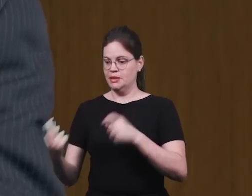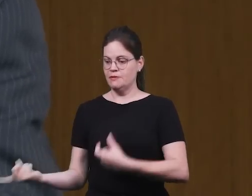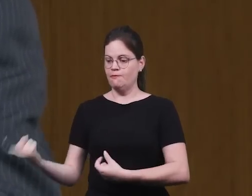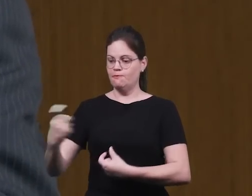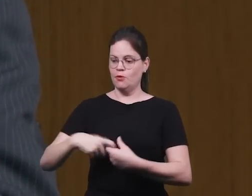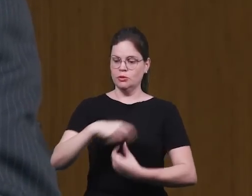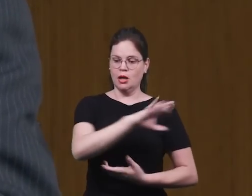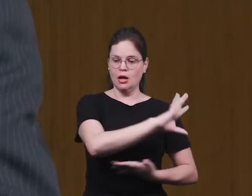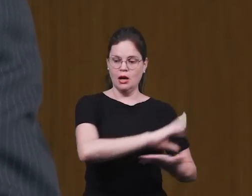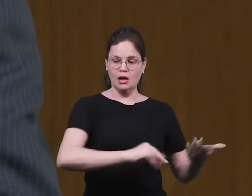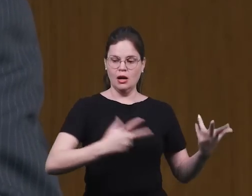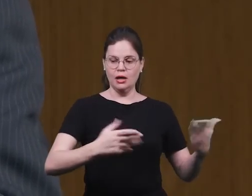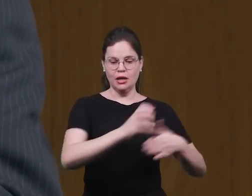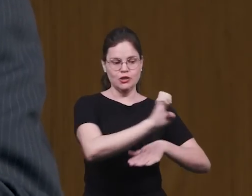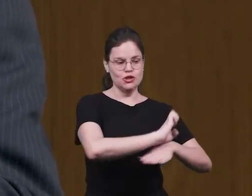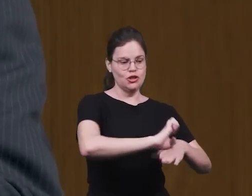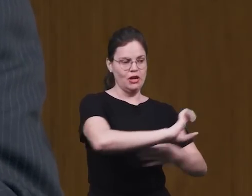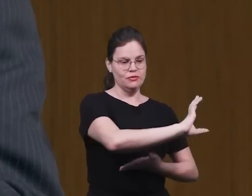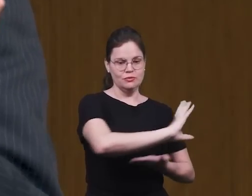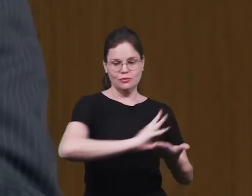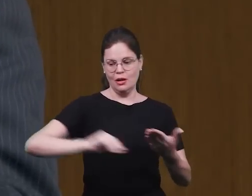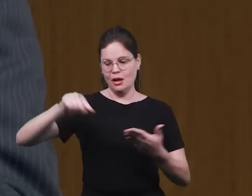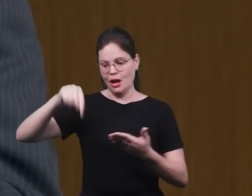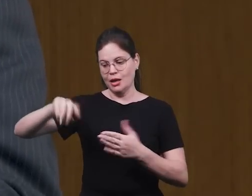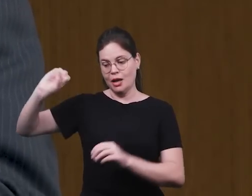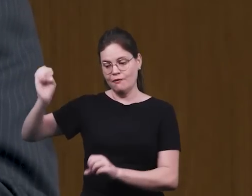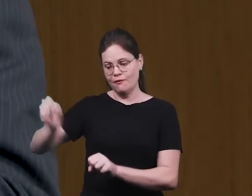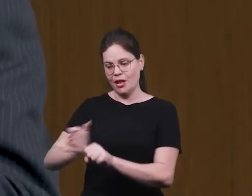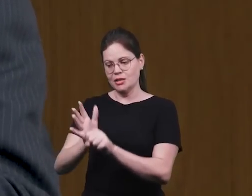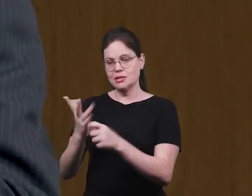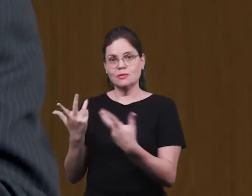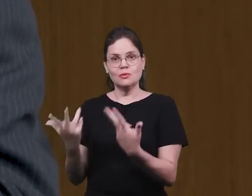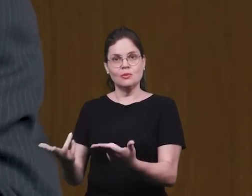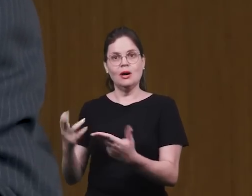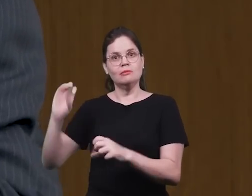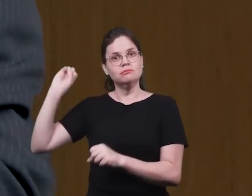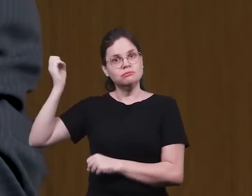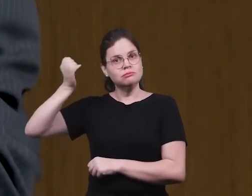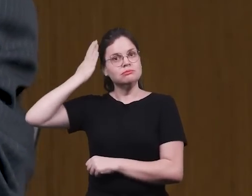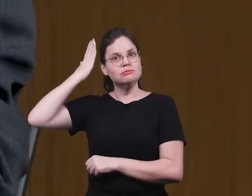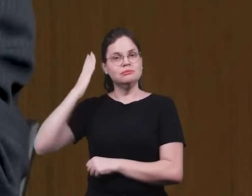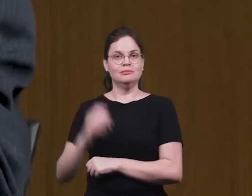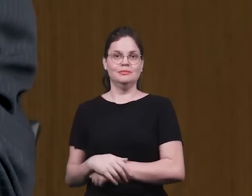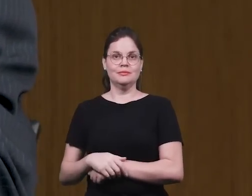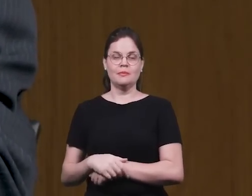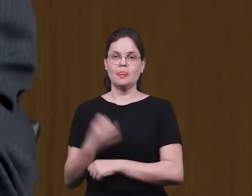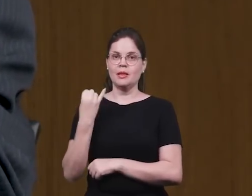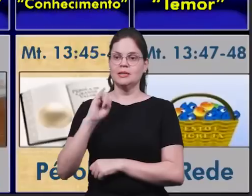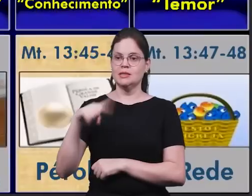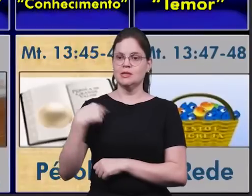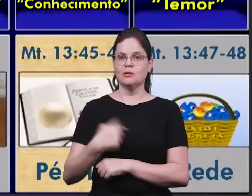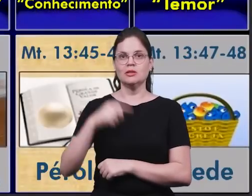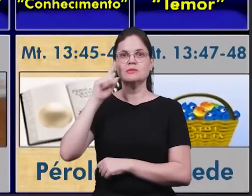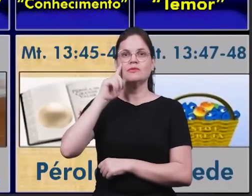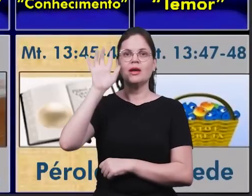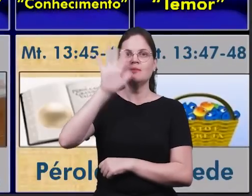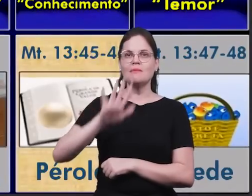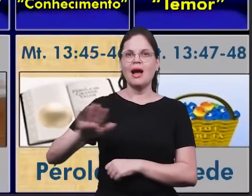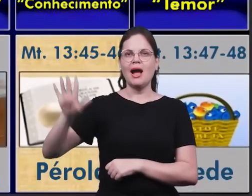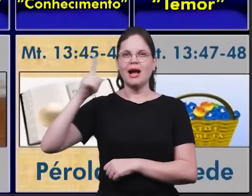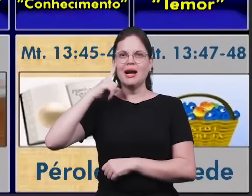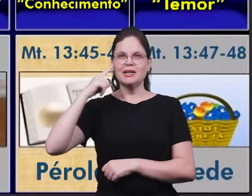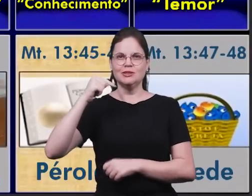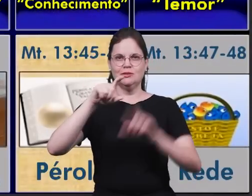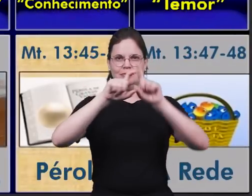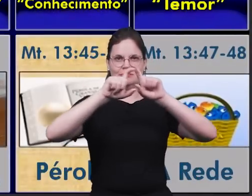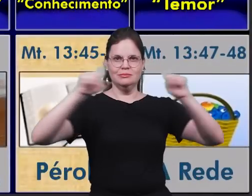àquela condição que estava no início. De revelação. De revelação. Poderíamos dizer até que quando nós olhamos este quadro ilustrativo nosso,